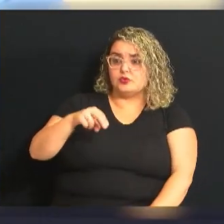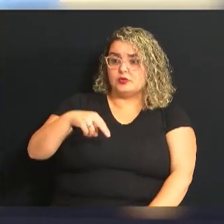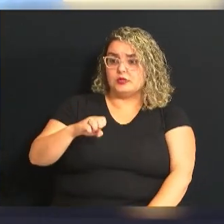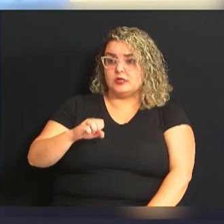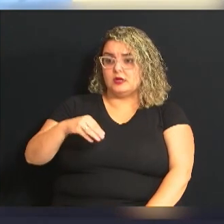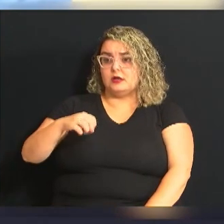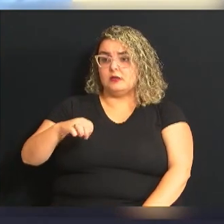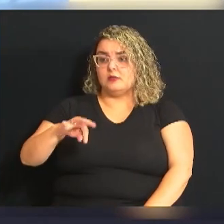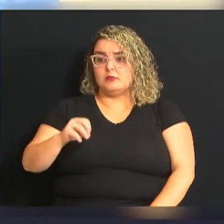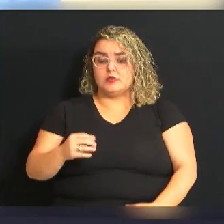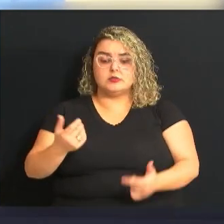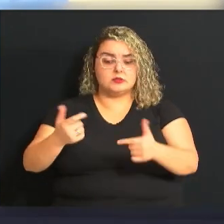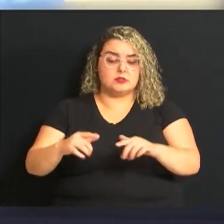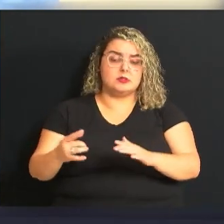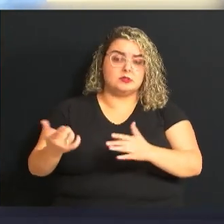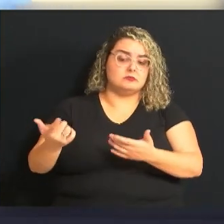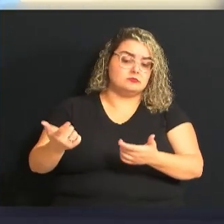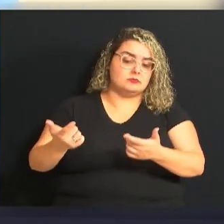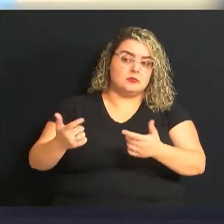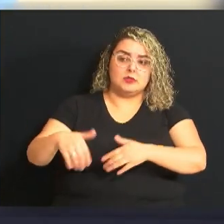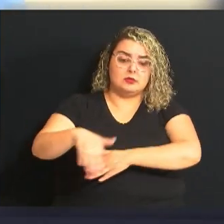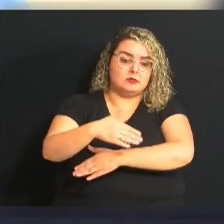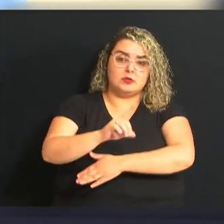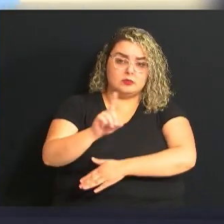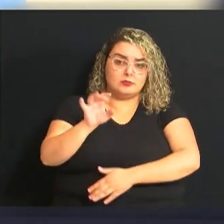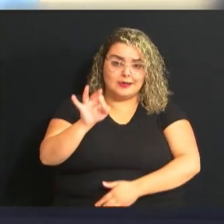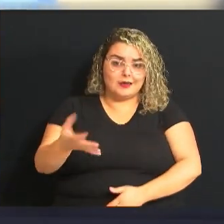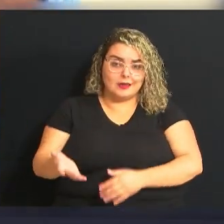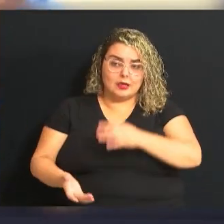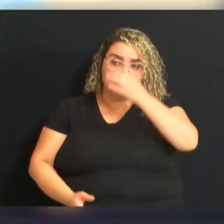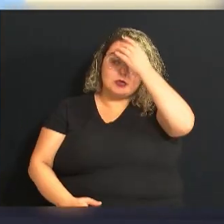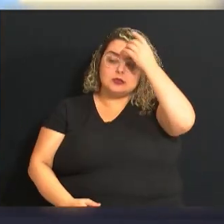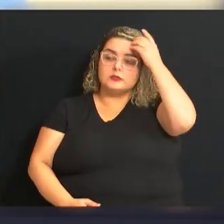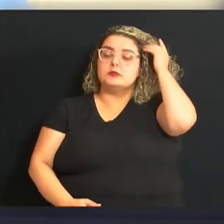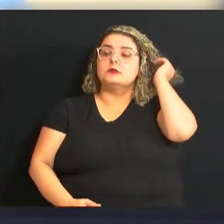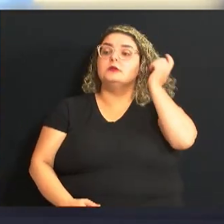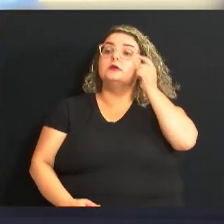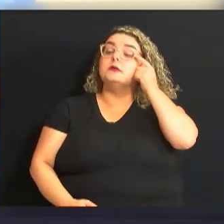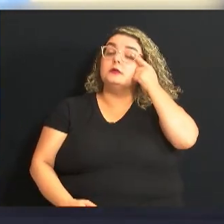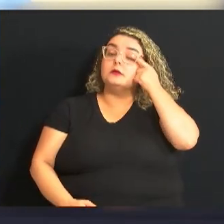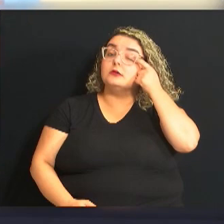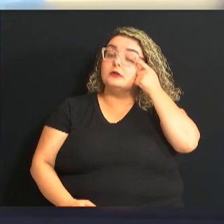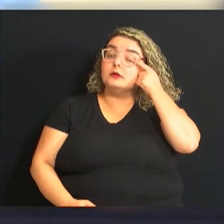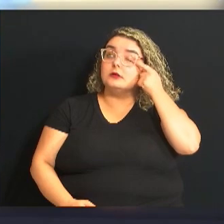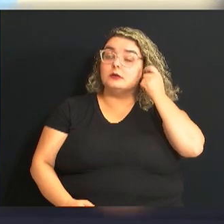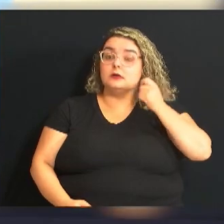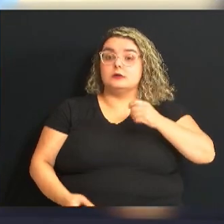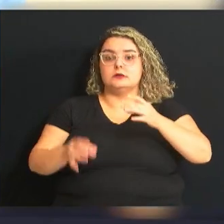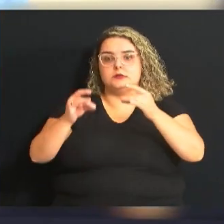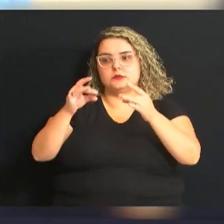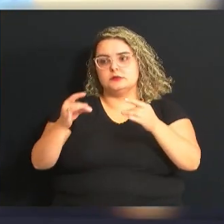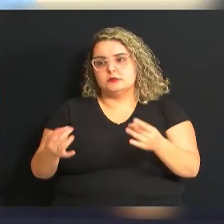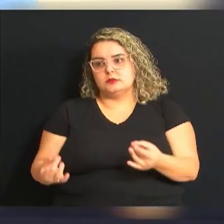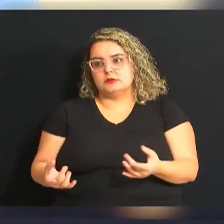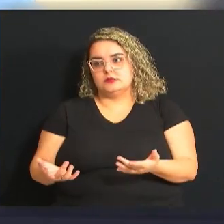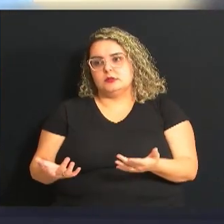você investir. Em razão dessa grande norma, haja necessidade de ajustes, né, dentro dessa